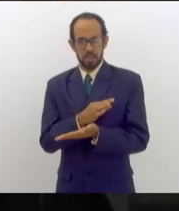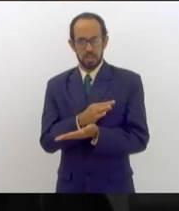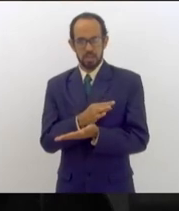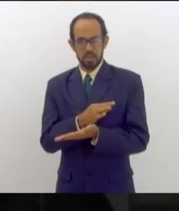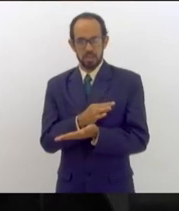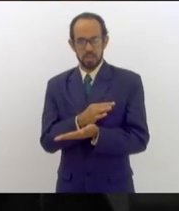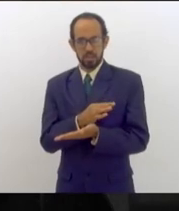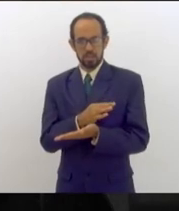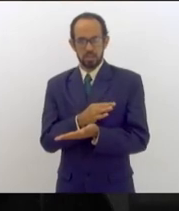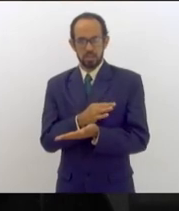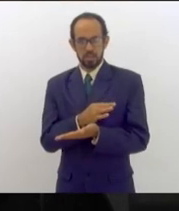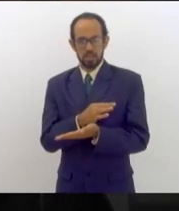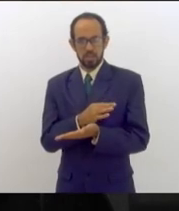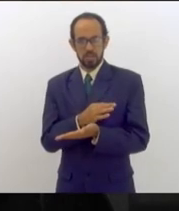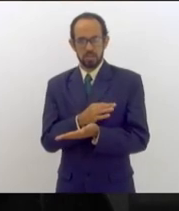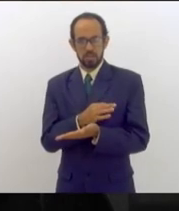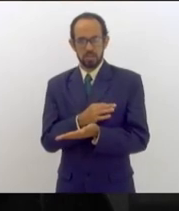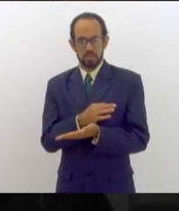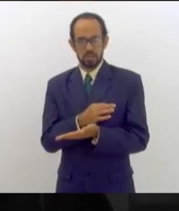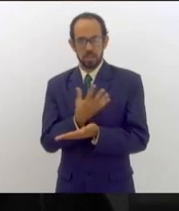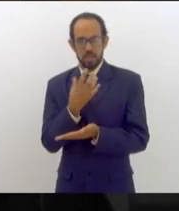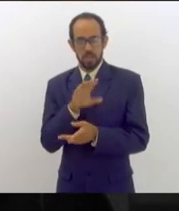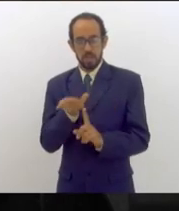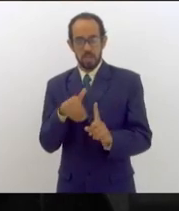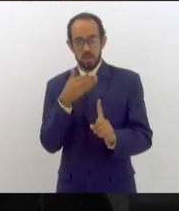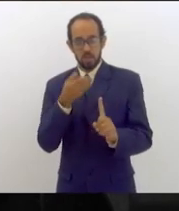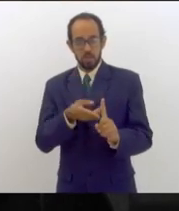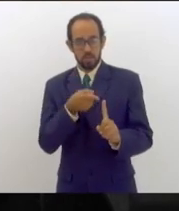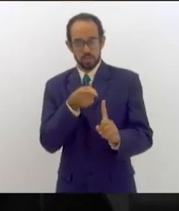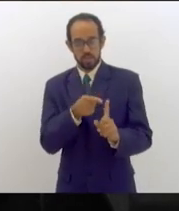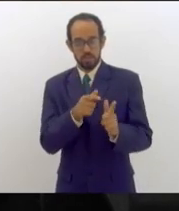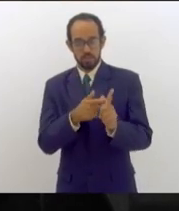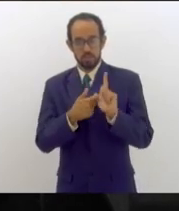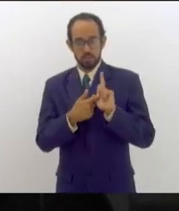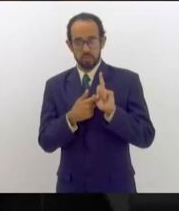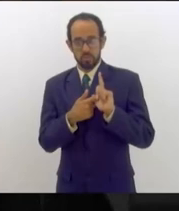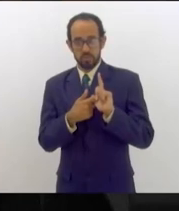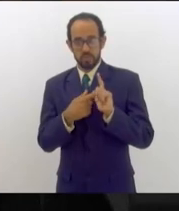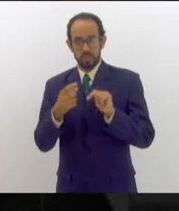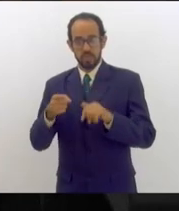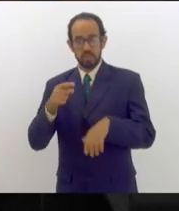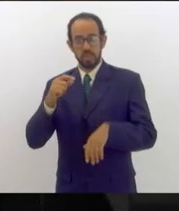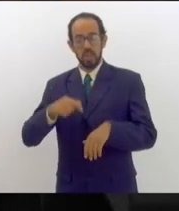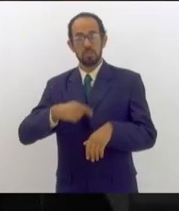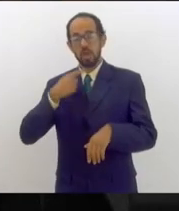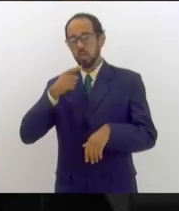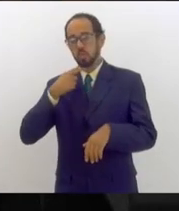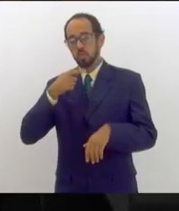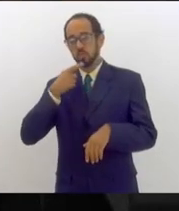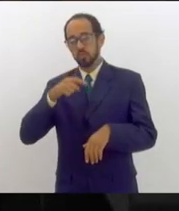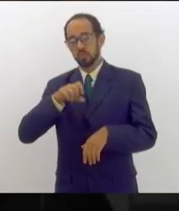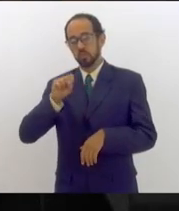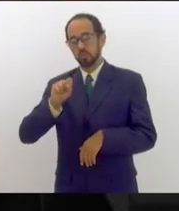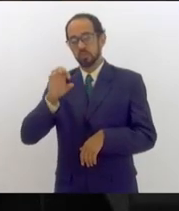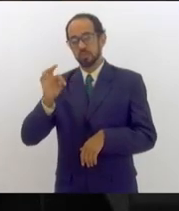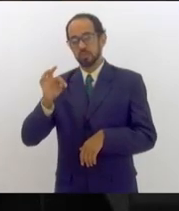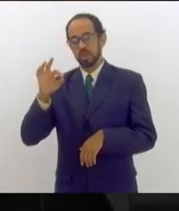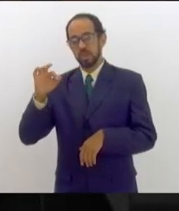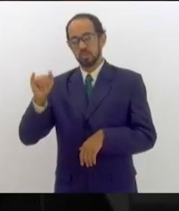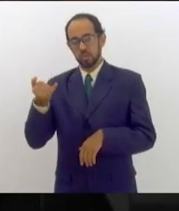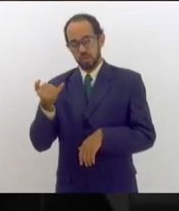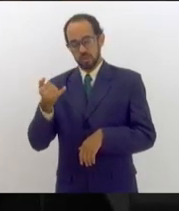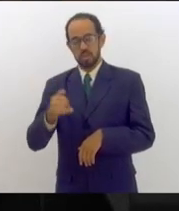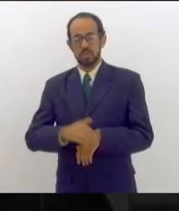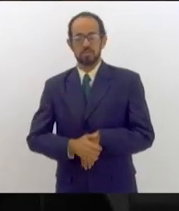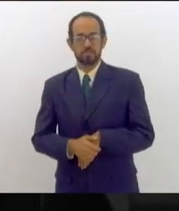um contrato reconhecendo uma dívida que tá contestada por uma decisão Superior Tribunal de Justiça é revoltante